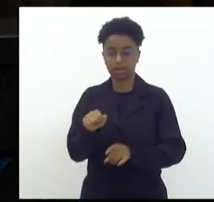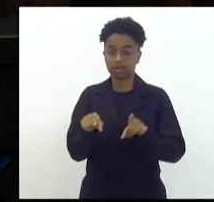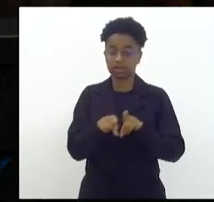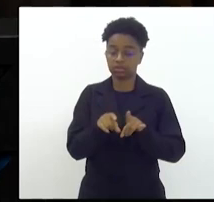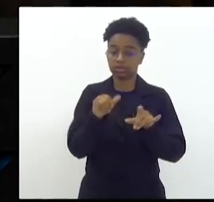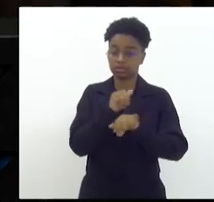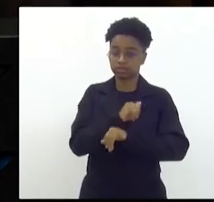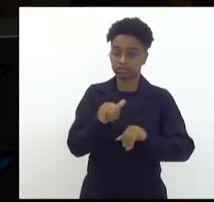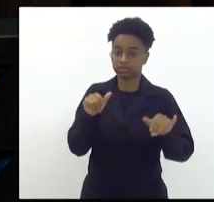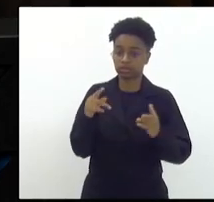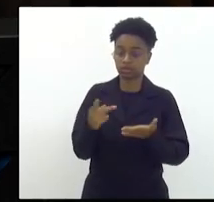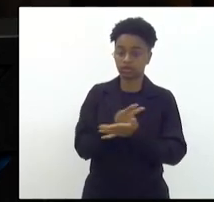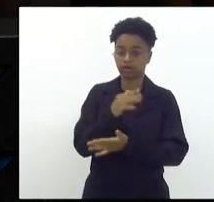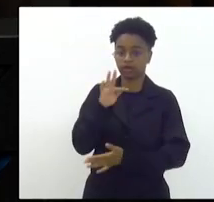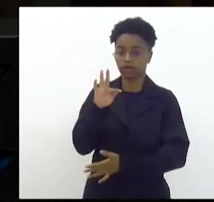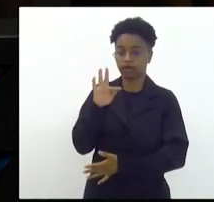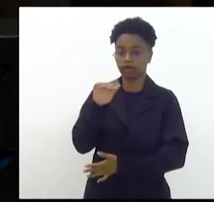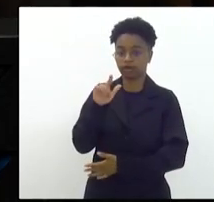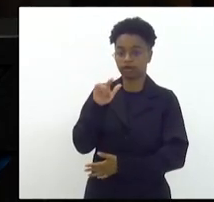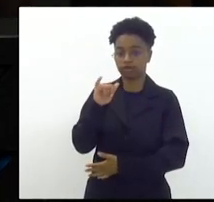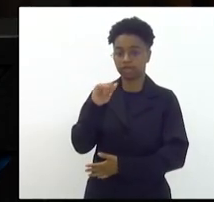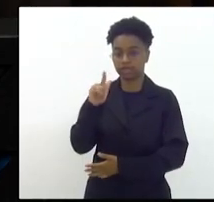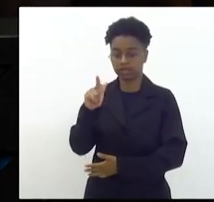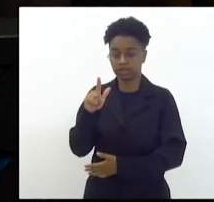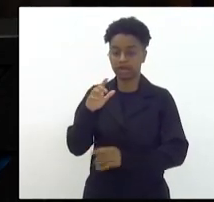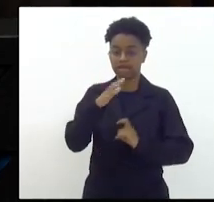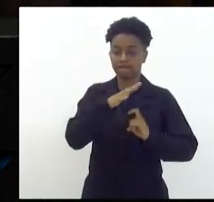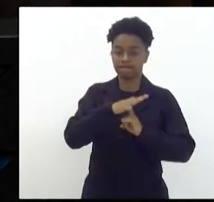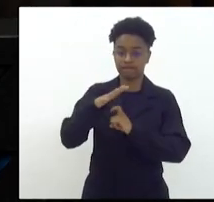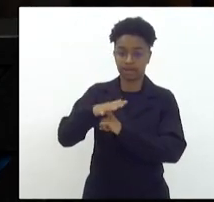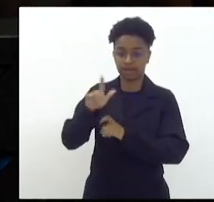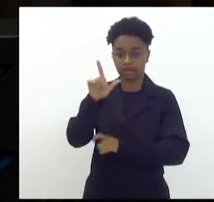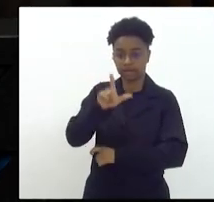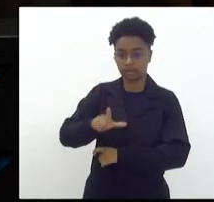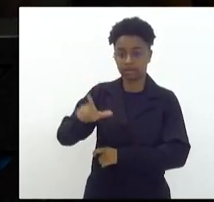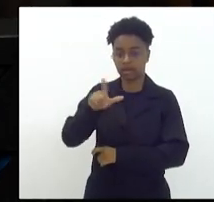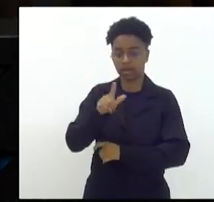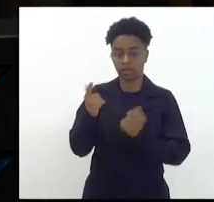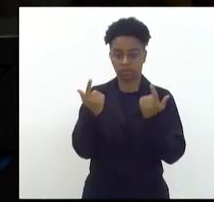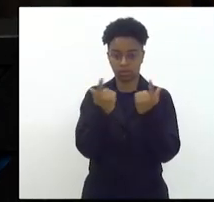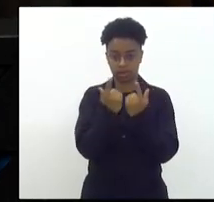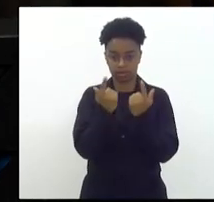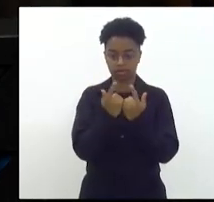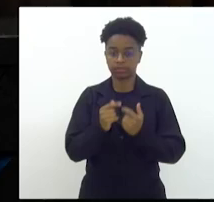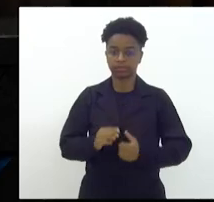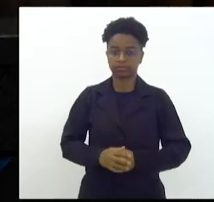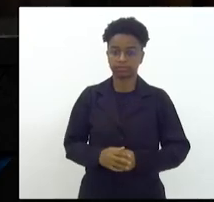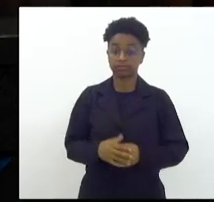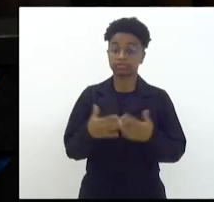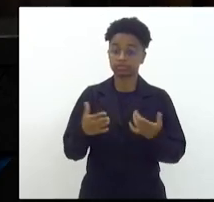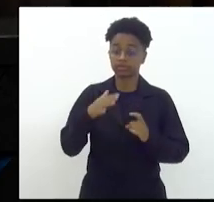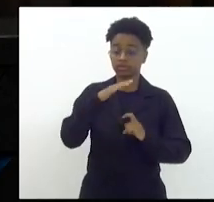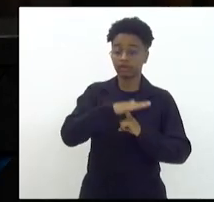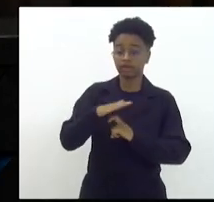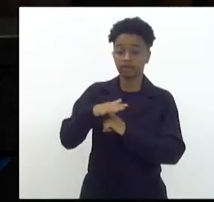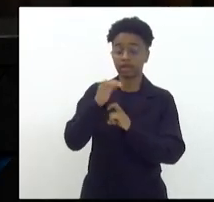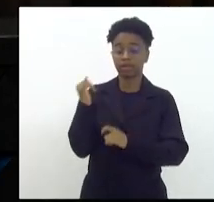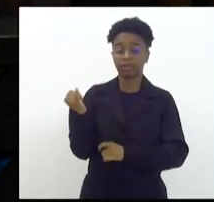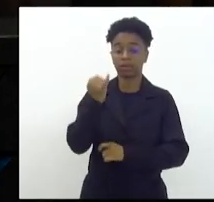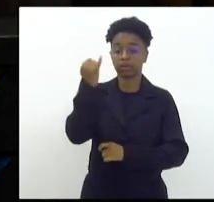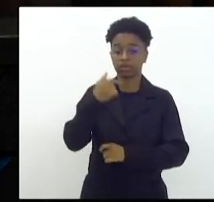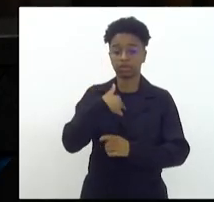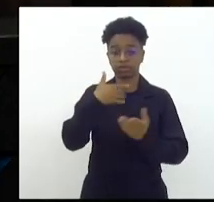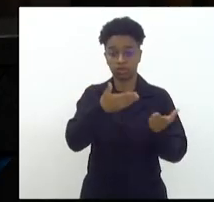acontecendo aflig a feira literária em Guapimirim essa feira ela tá sendo muito importante quero